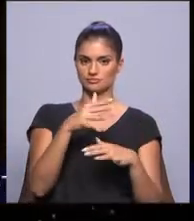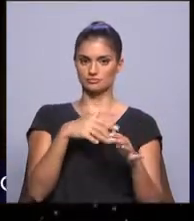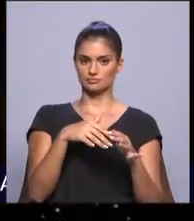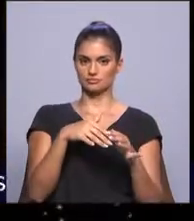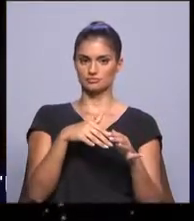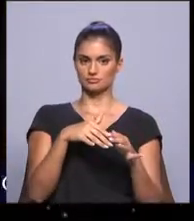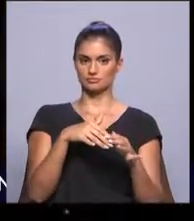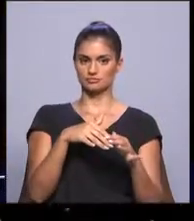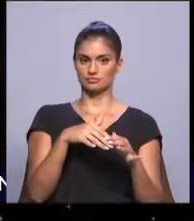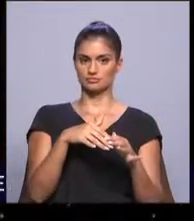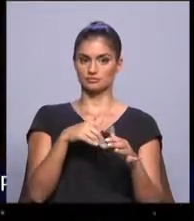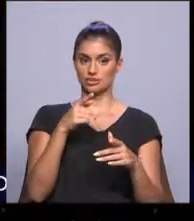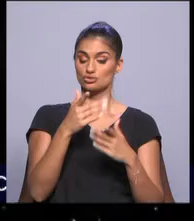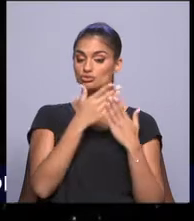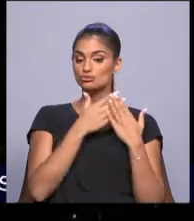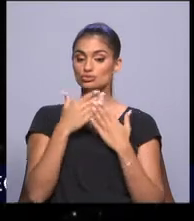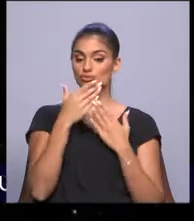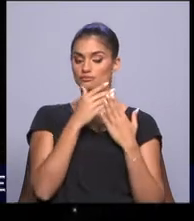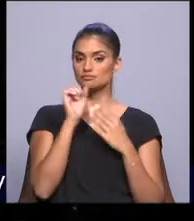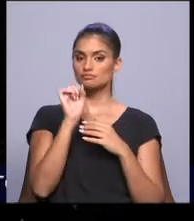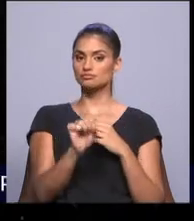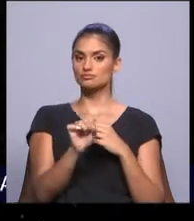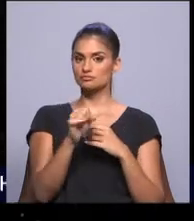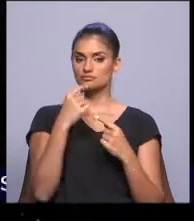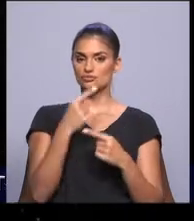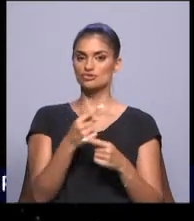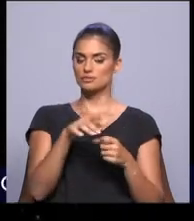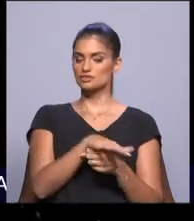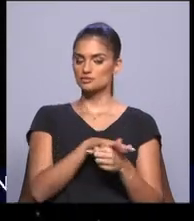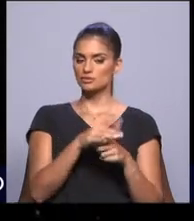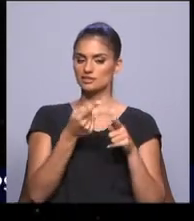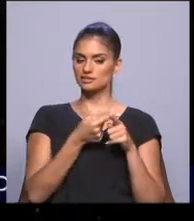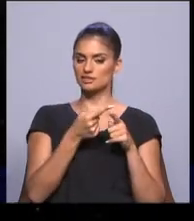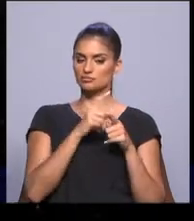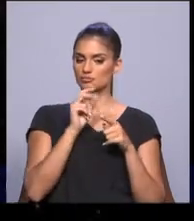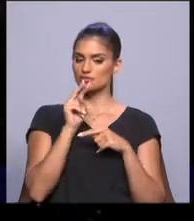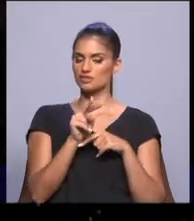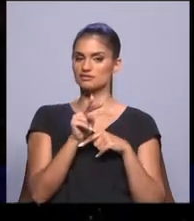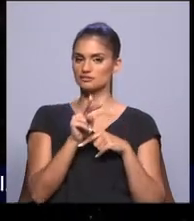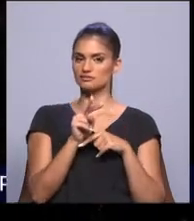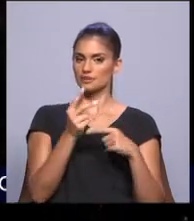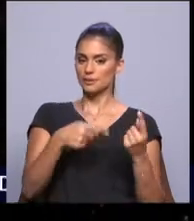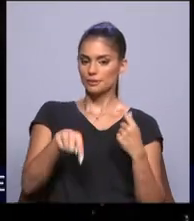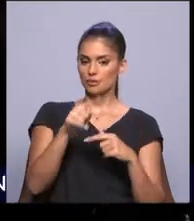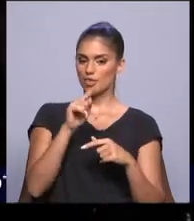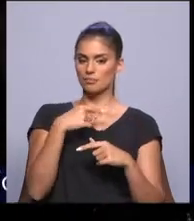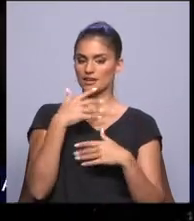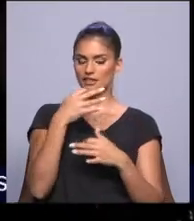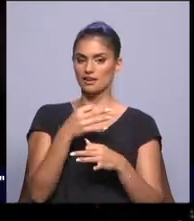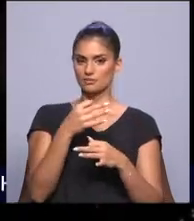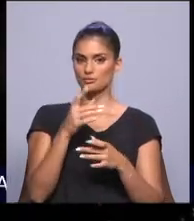doidas. E neste estudo é apontado um cenário muito interessante que podemos encontrar nesses discos inacreditáveis, que